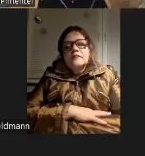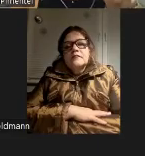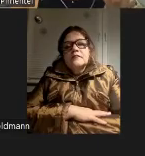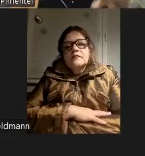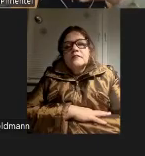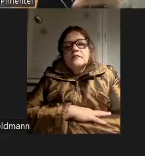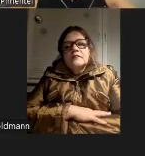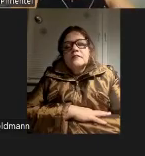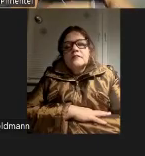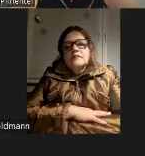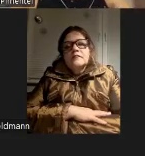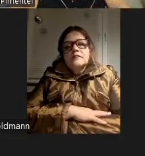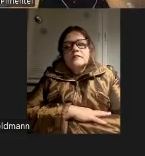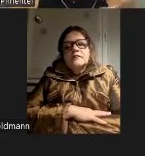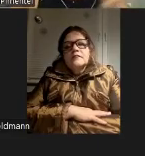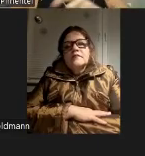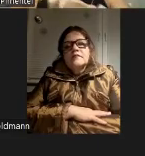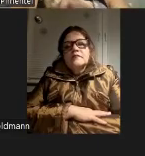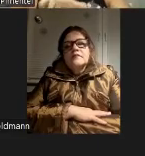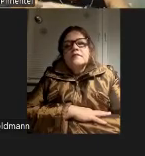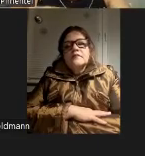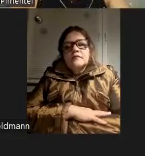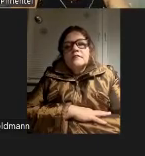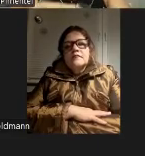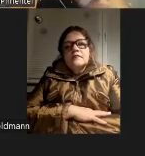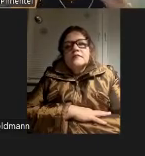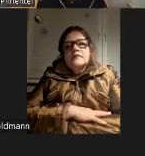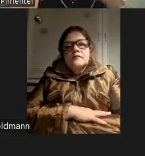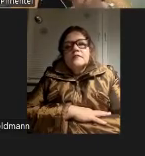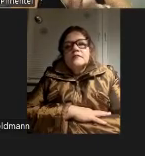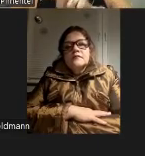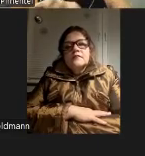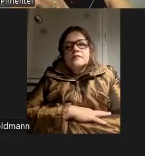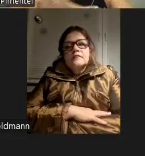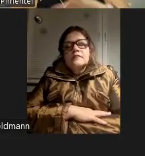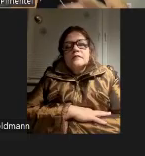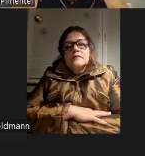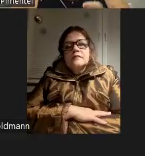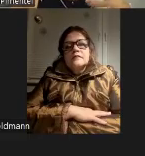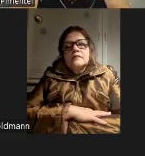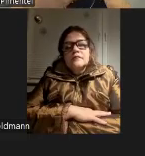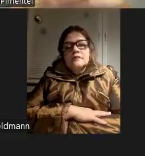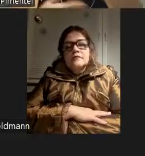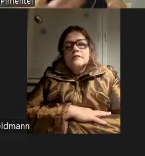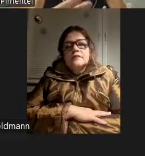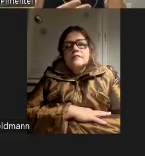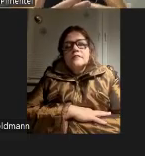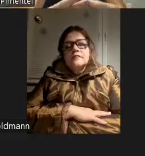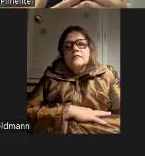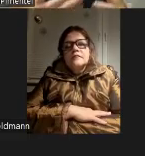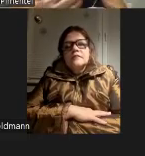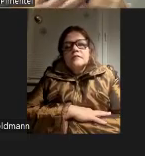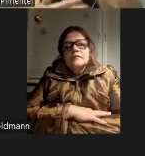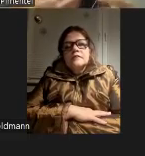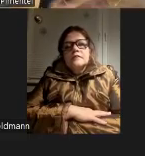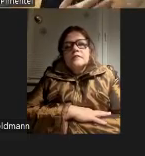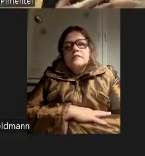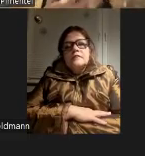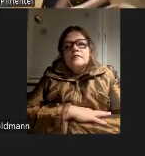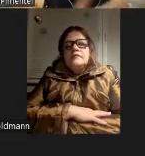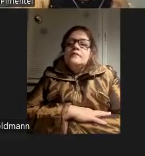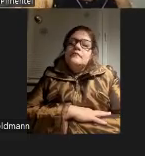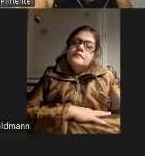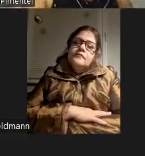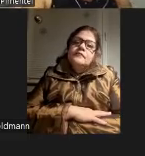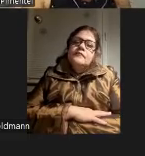passar muito tempo. O pessoal dos sindicatos, o pessoal da Liga de Saúde, da fábrica, muda, gira esse público, como se fosse uma